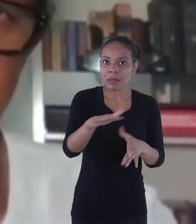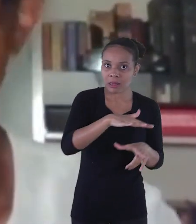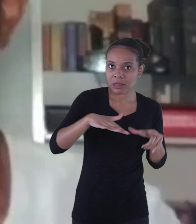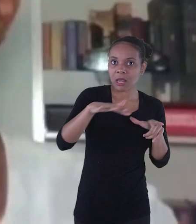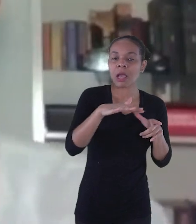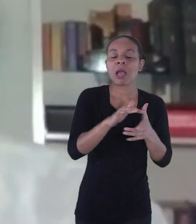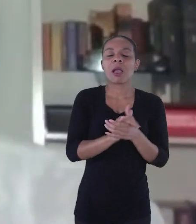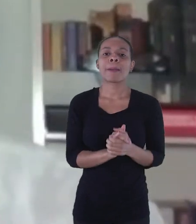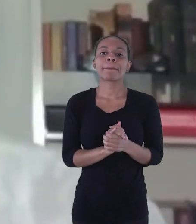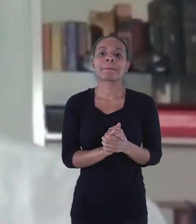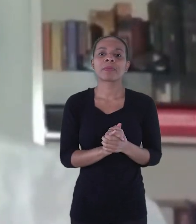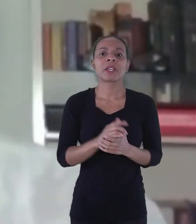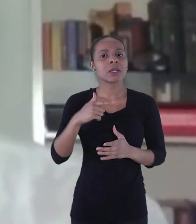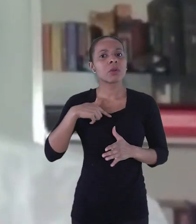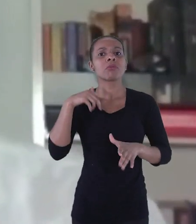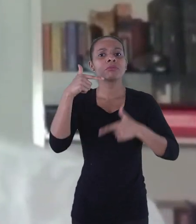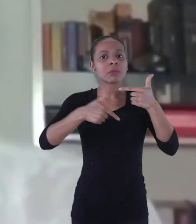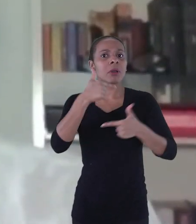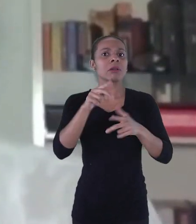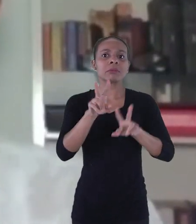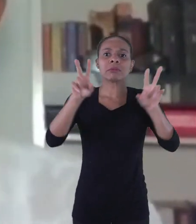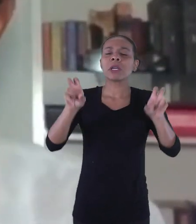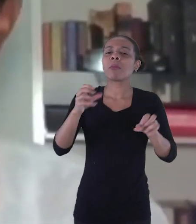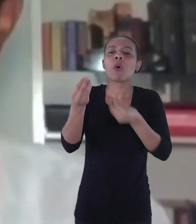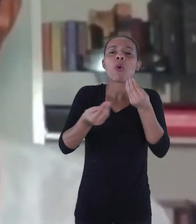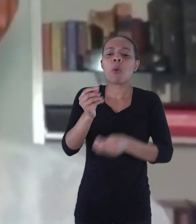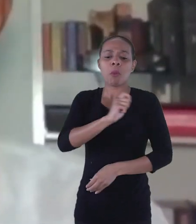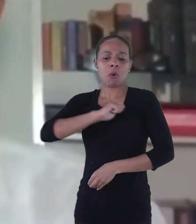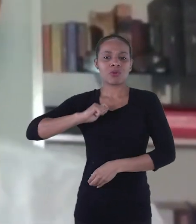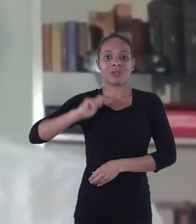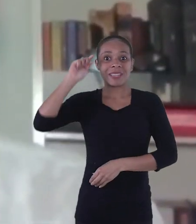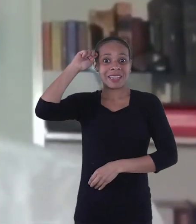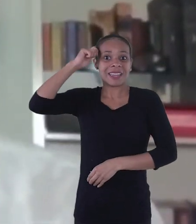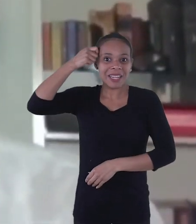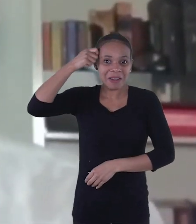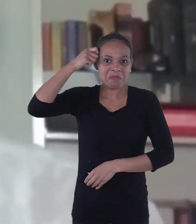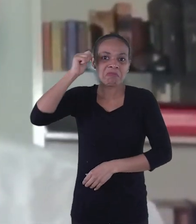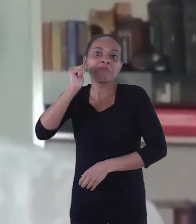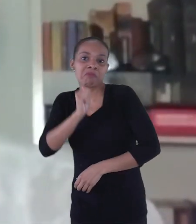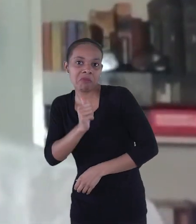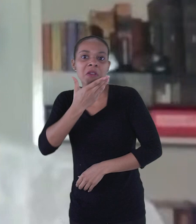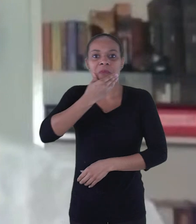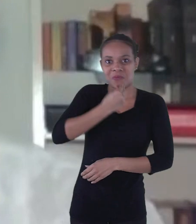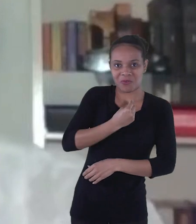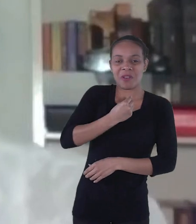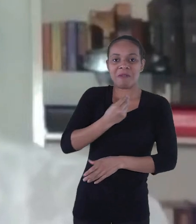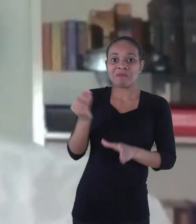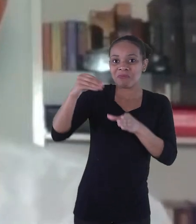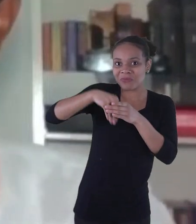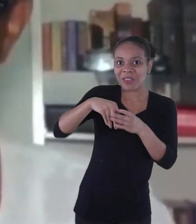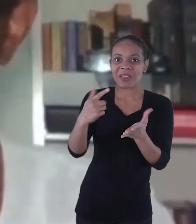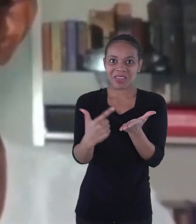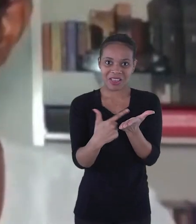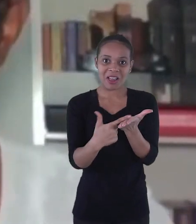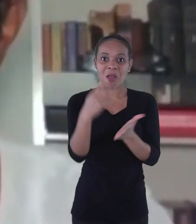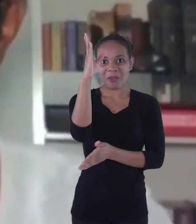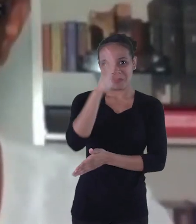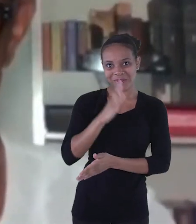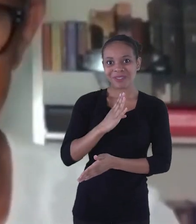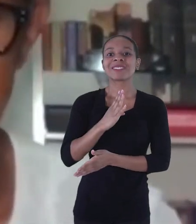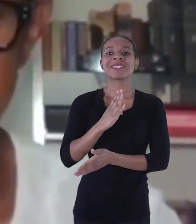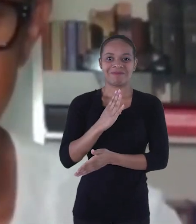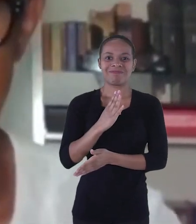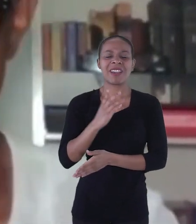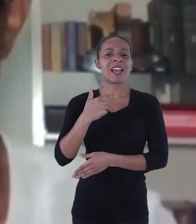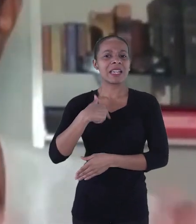a autoria negra, tanto feminina como masculina na literatura brasileira. Publiquei até um livro